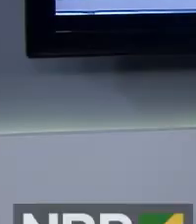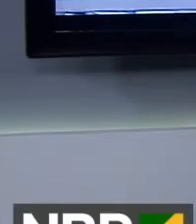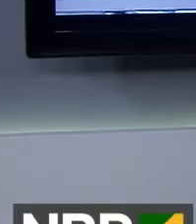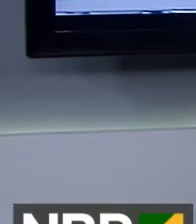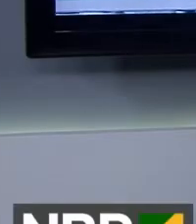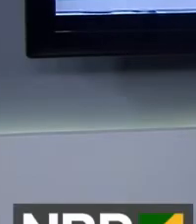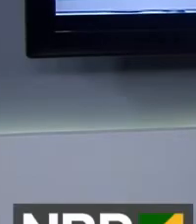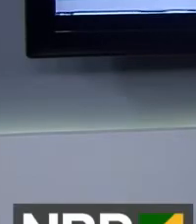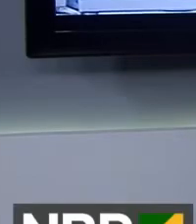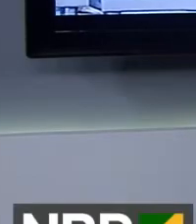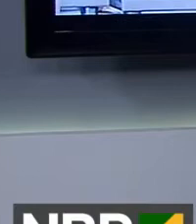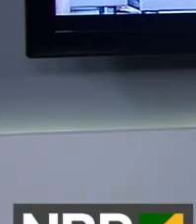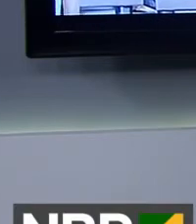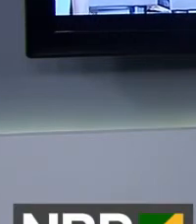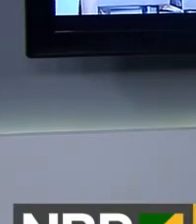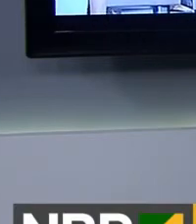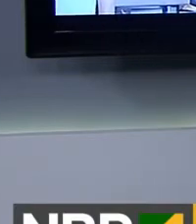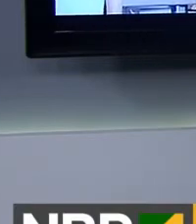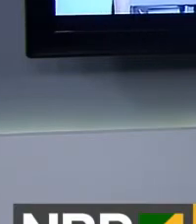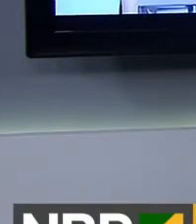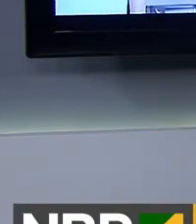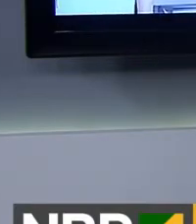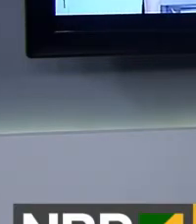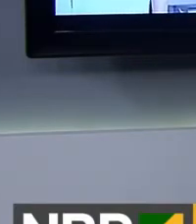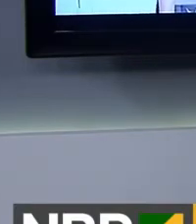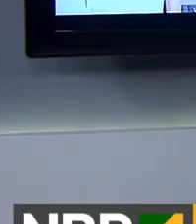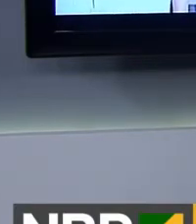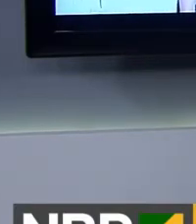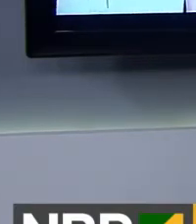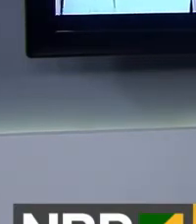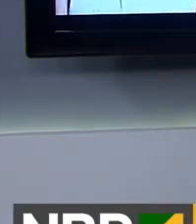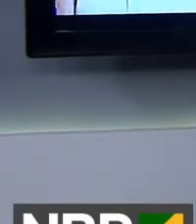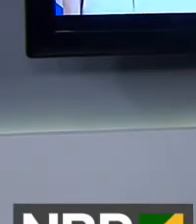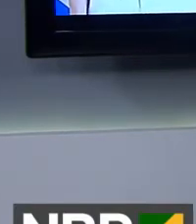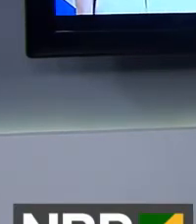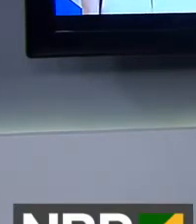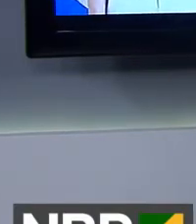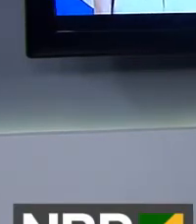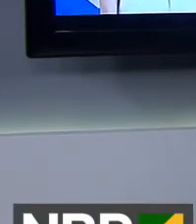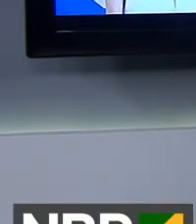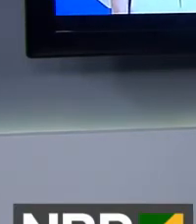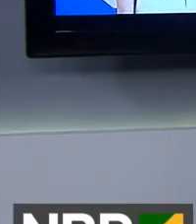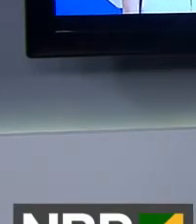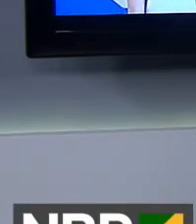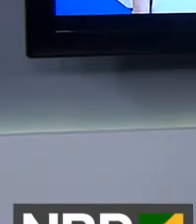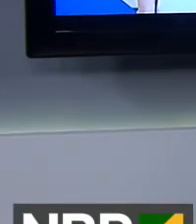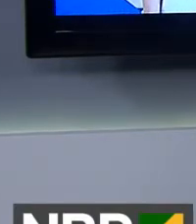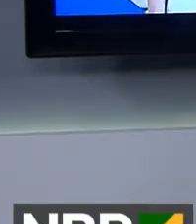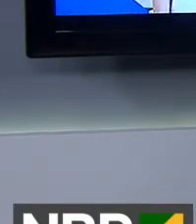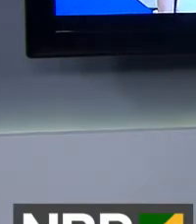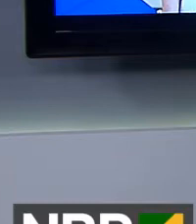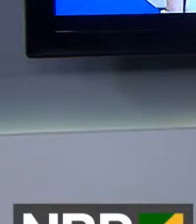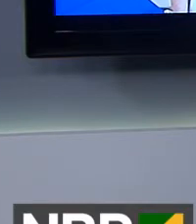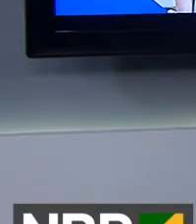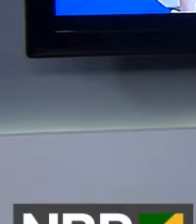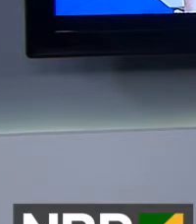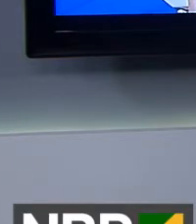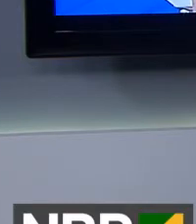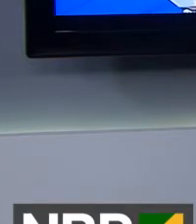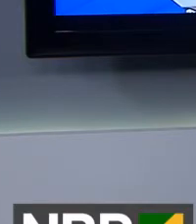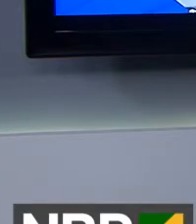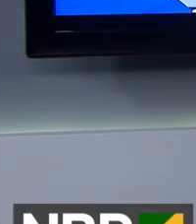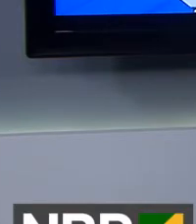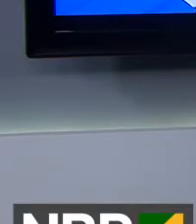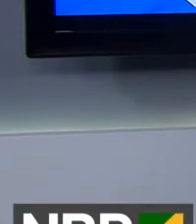olá boa tarde e interrompemos nossa programação para transmitir ao vivo do palácio do planalto em brasília em cerimônia com a participação